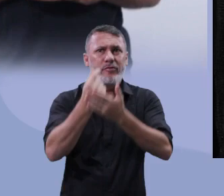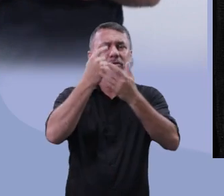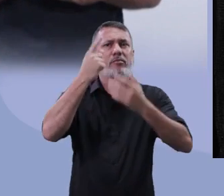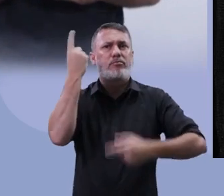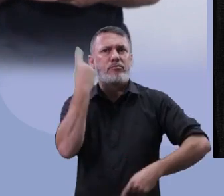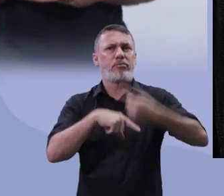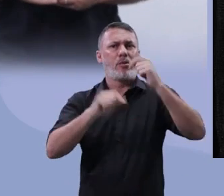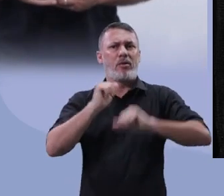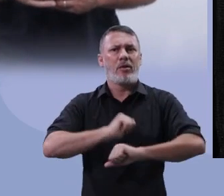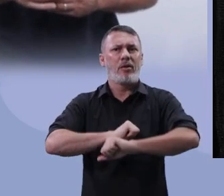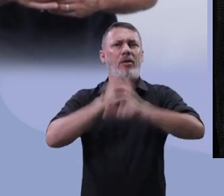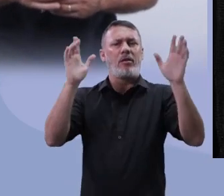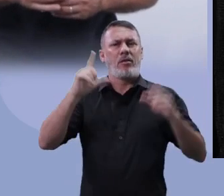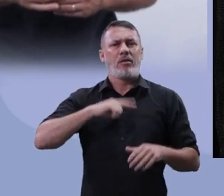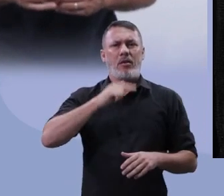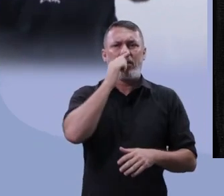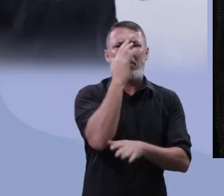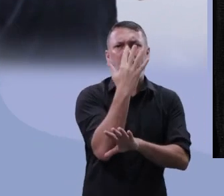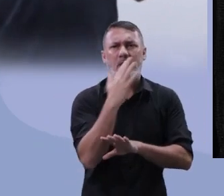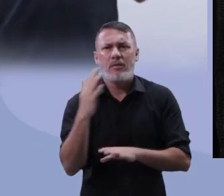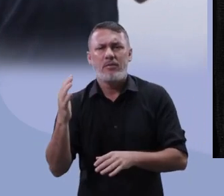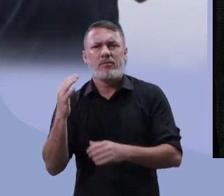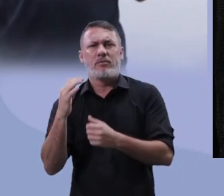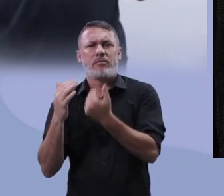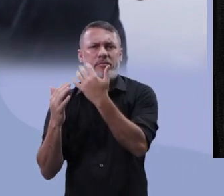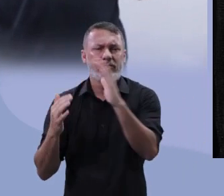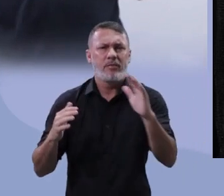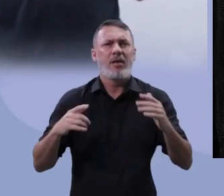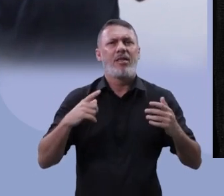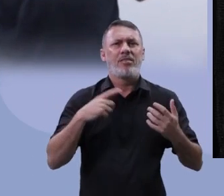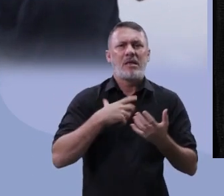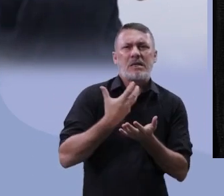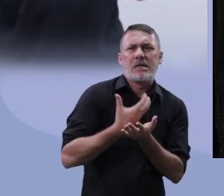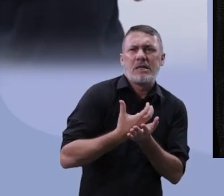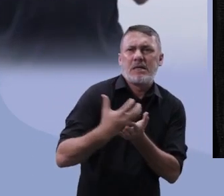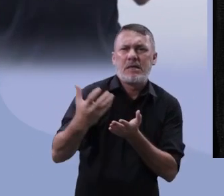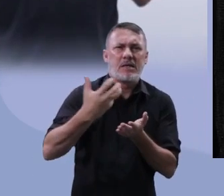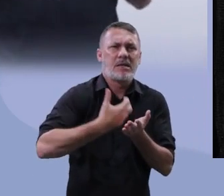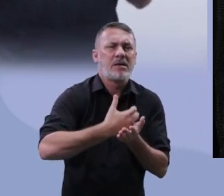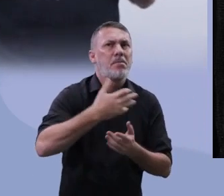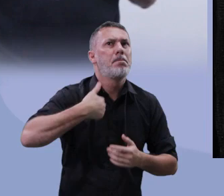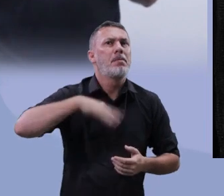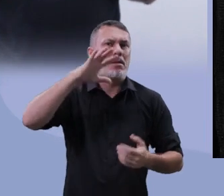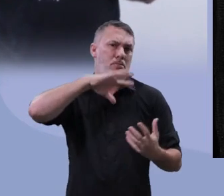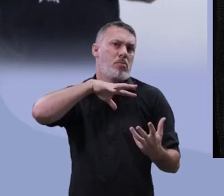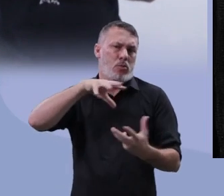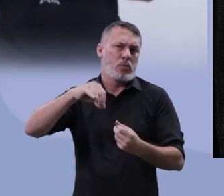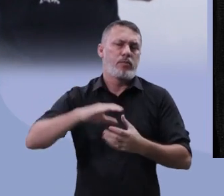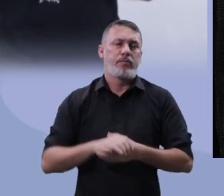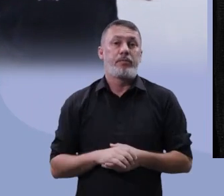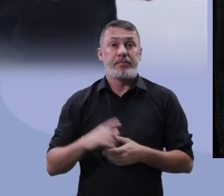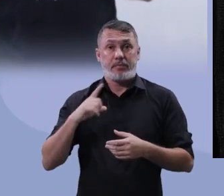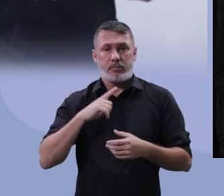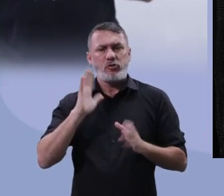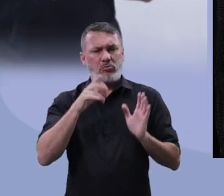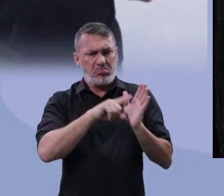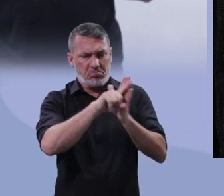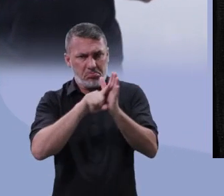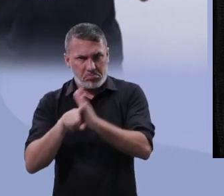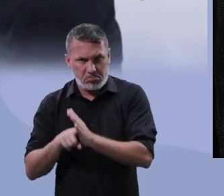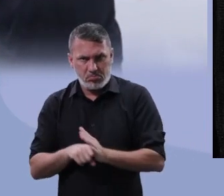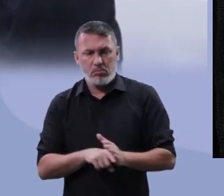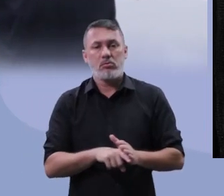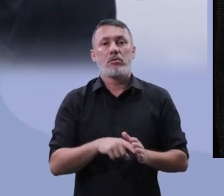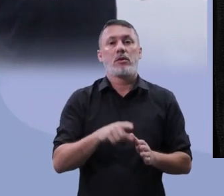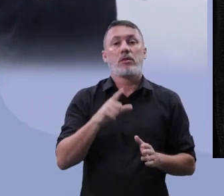recursos naturais. Dispondo de uma das maiores áreas com vocação agrícola do mundo, especialistas calculam que